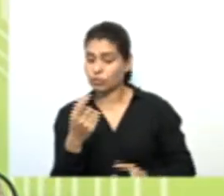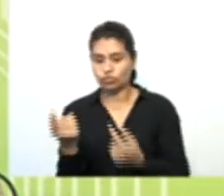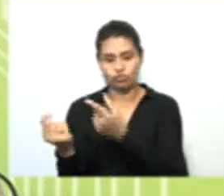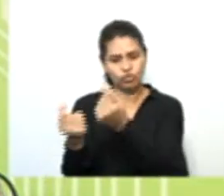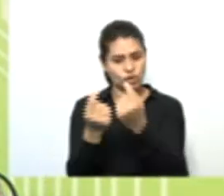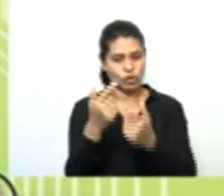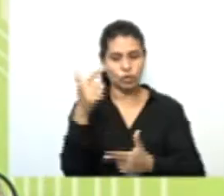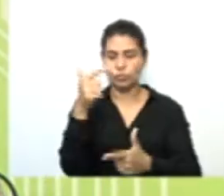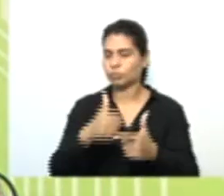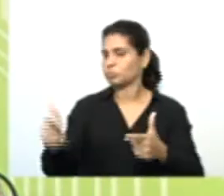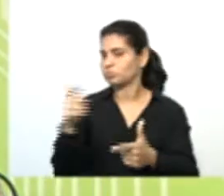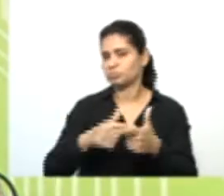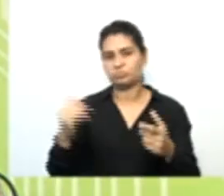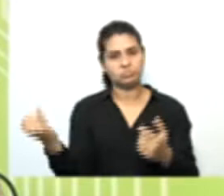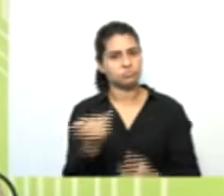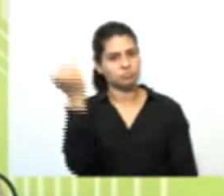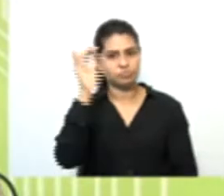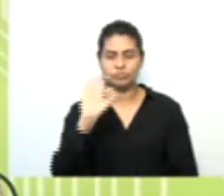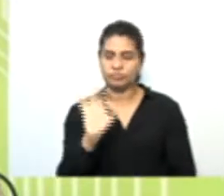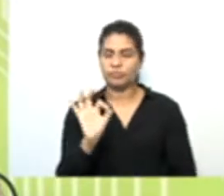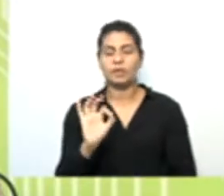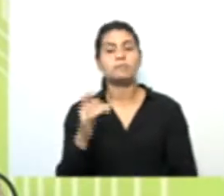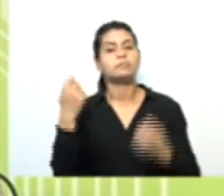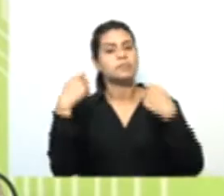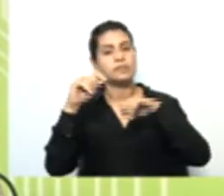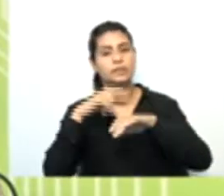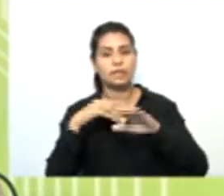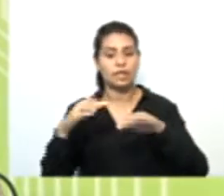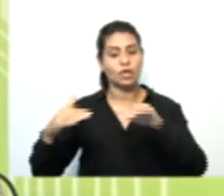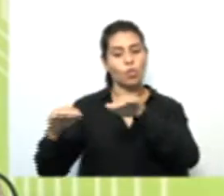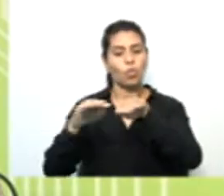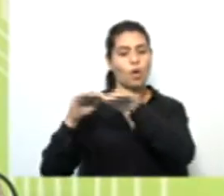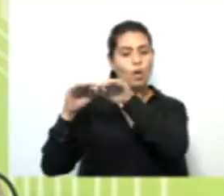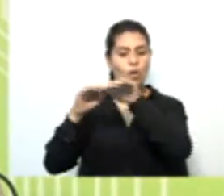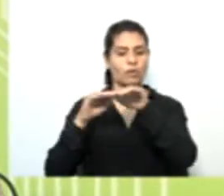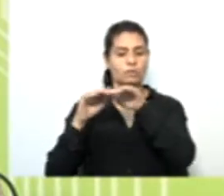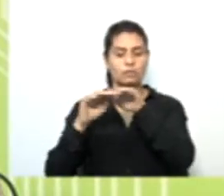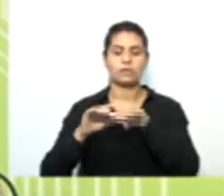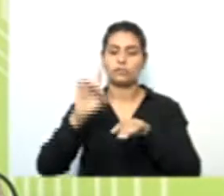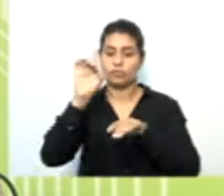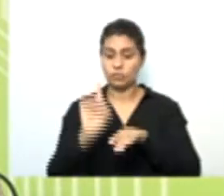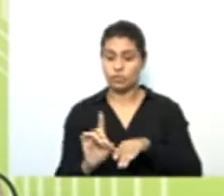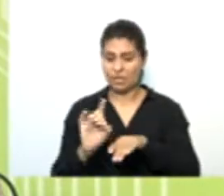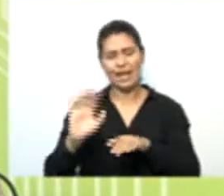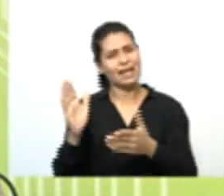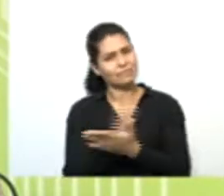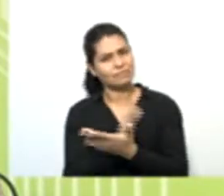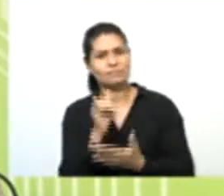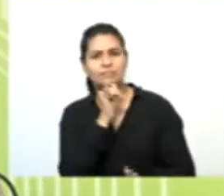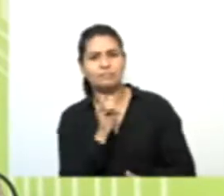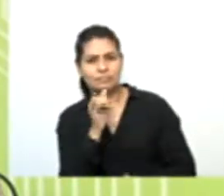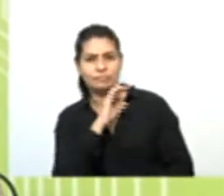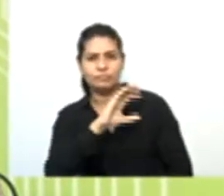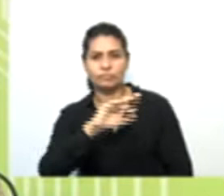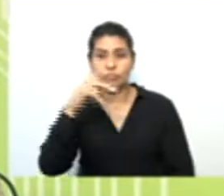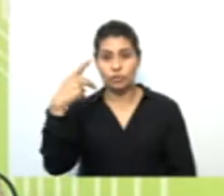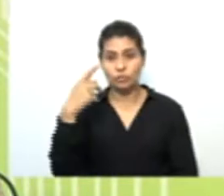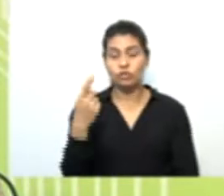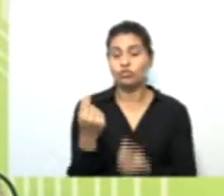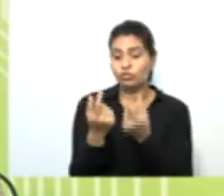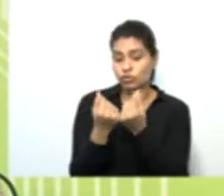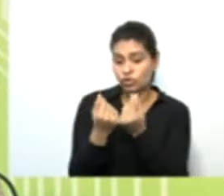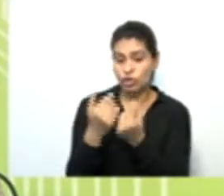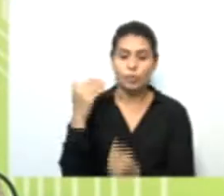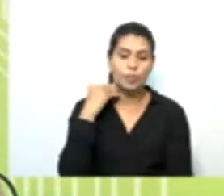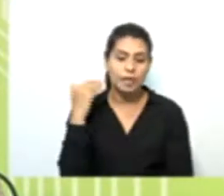capital investido, não depende, então, de quanto capital a gente tem parado em cada uma das empresas. A gente dá muito exemplo da questão das cooperativas financeiras,